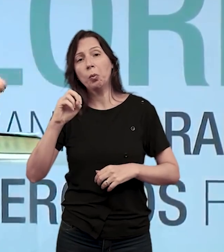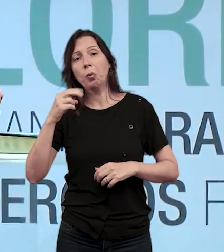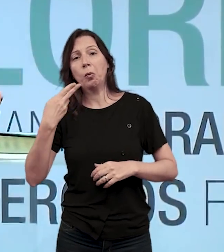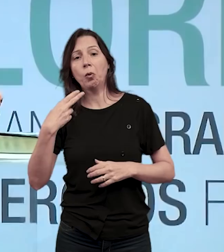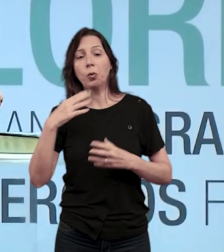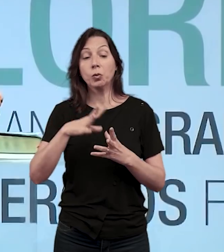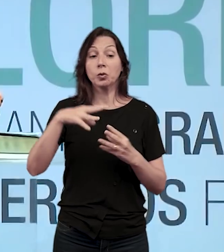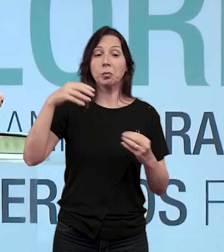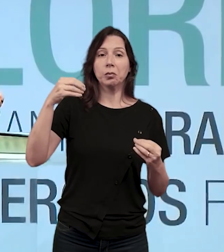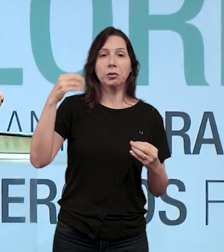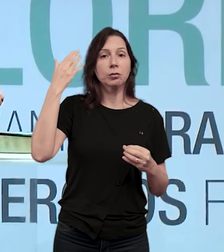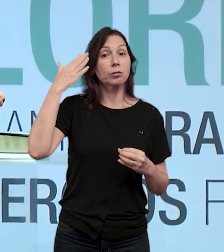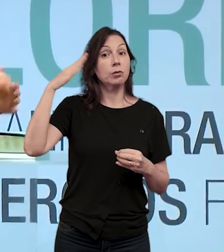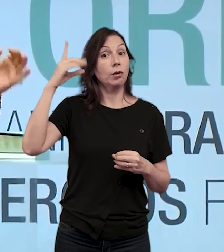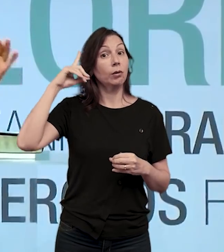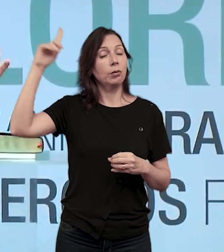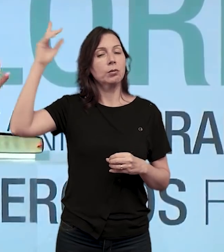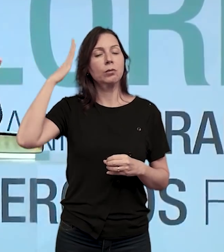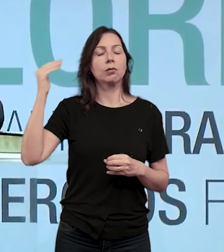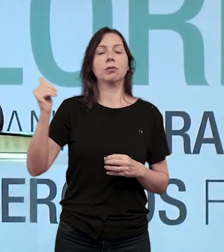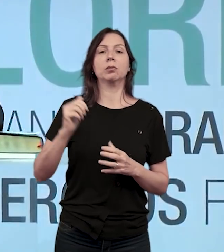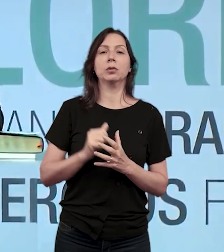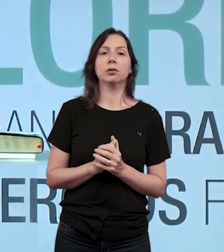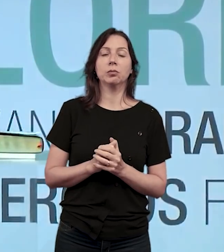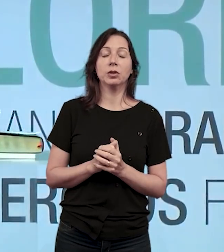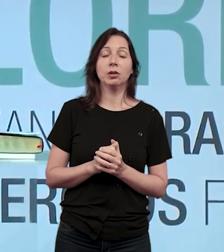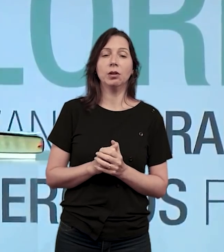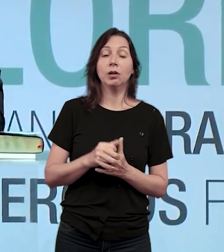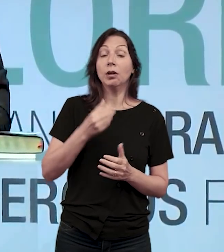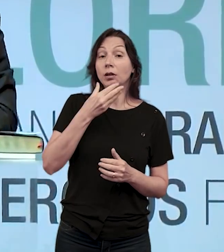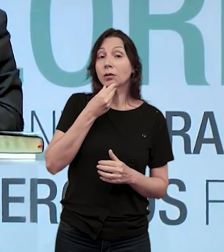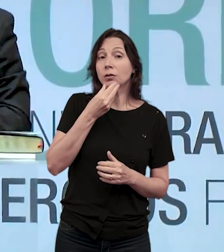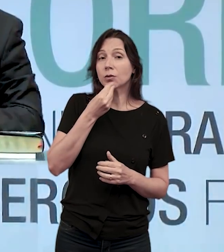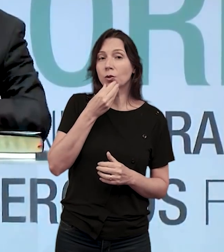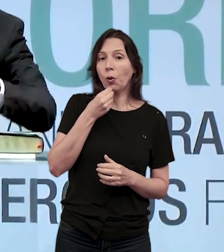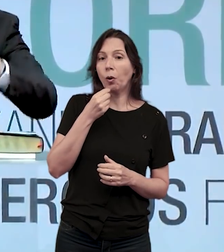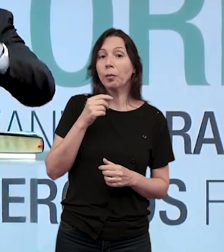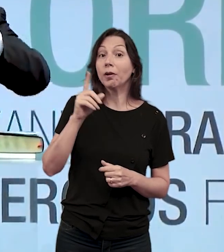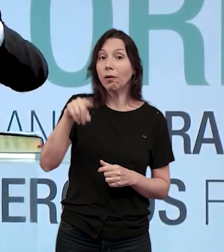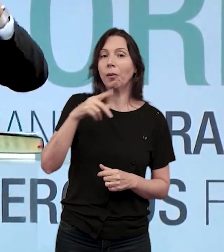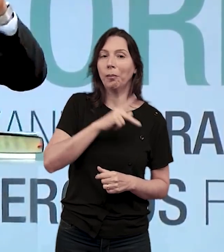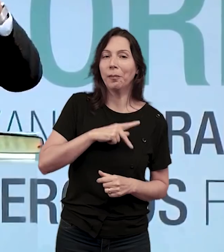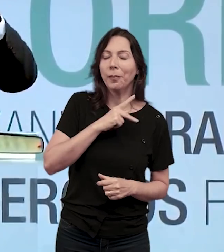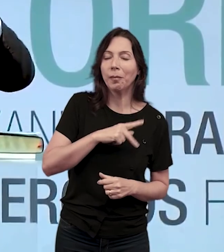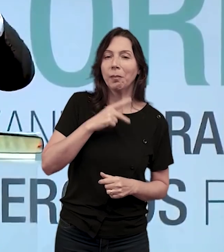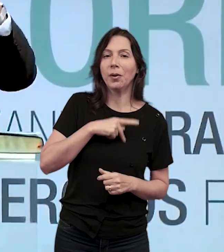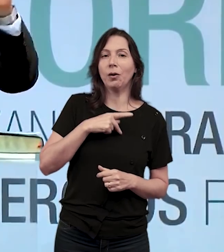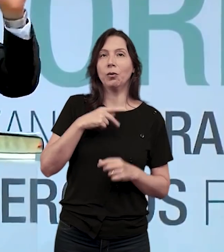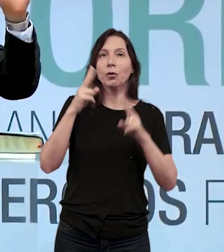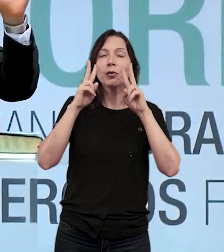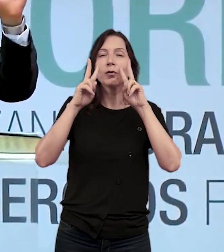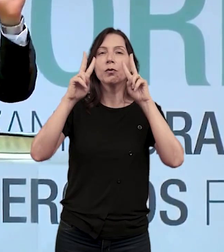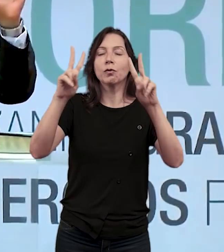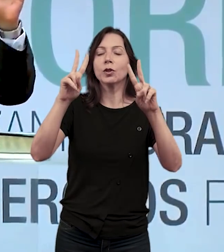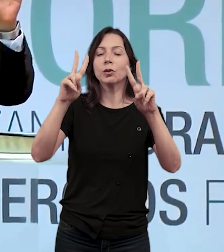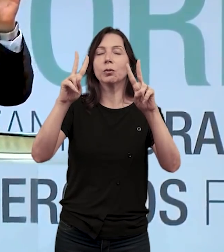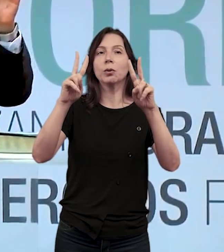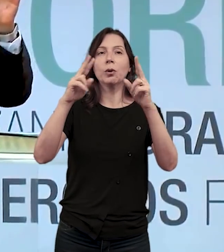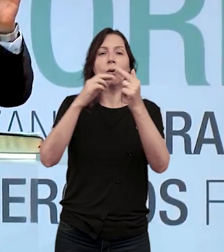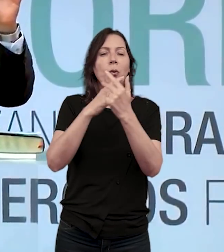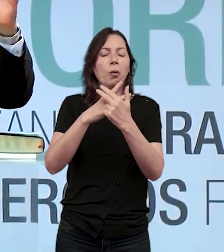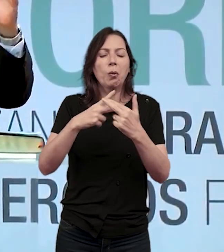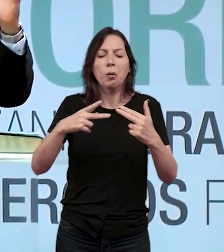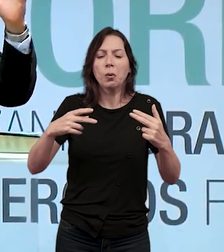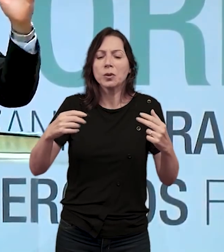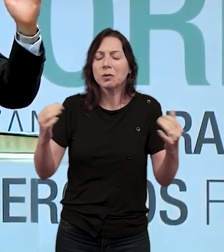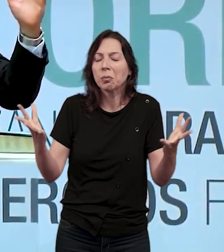sabe. E esse homem que ele mesmo, teve visões tão lindas, e ouviu coisas tão esplêndidas, e